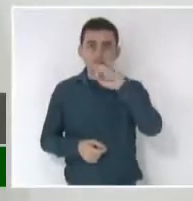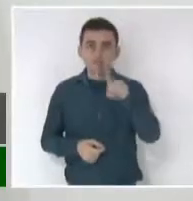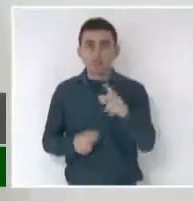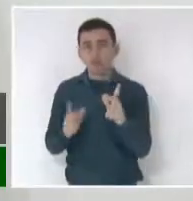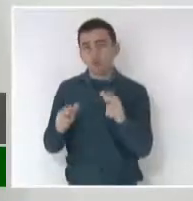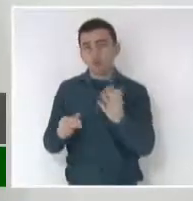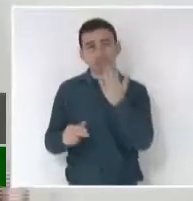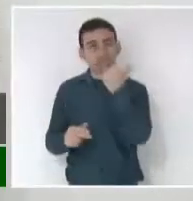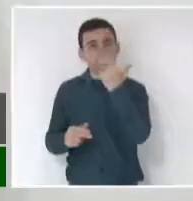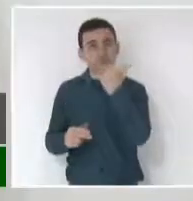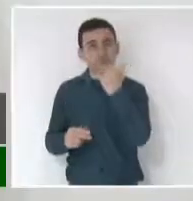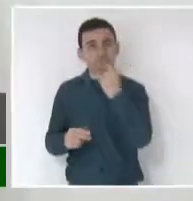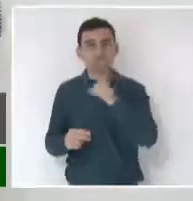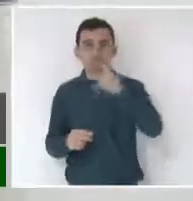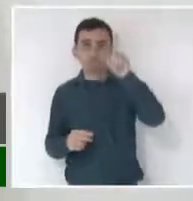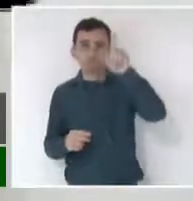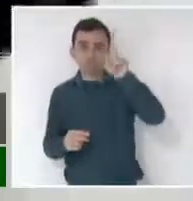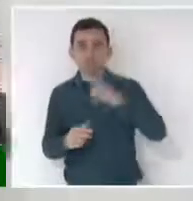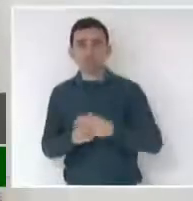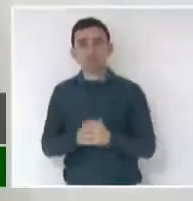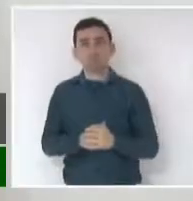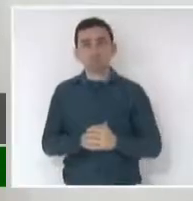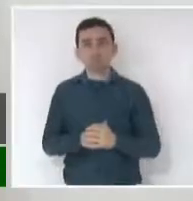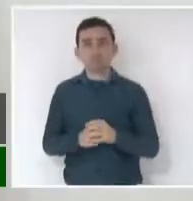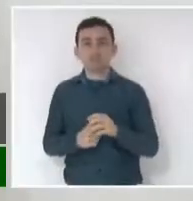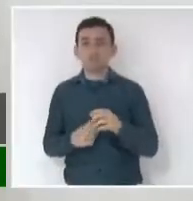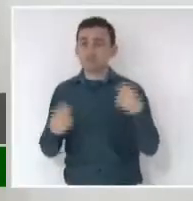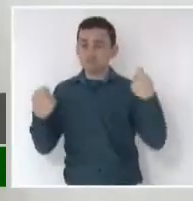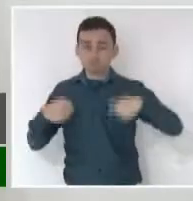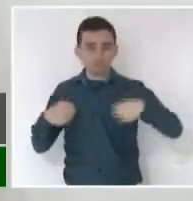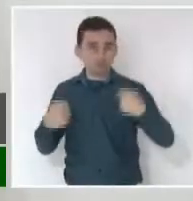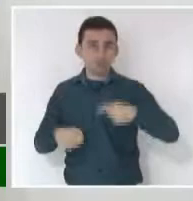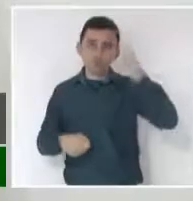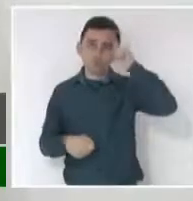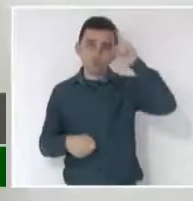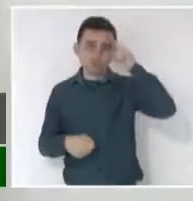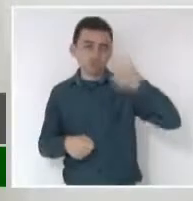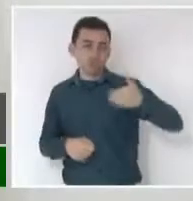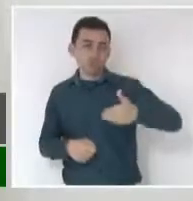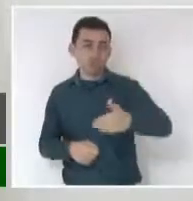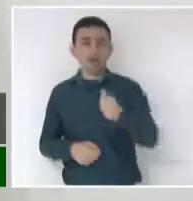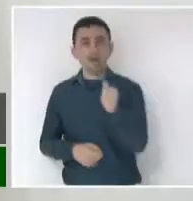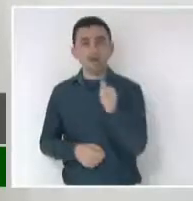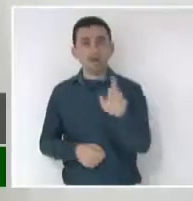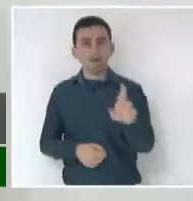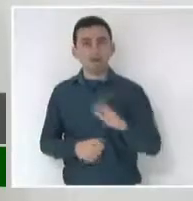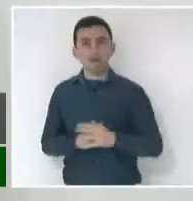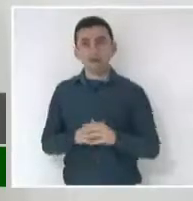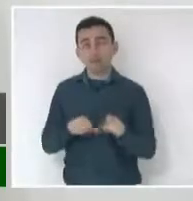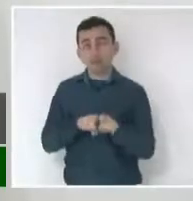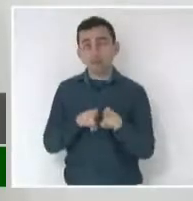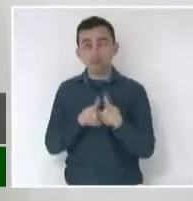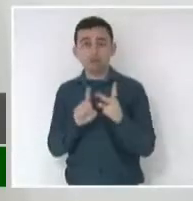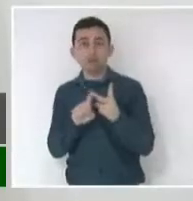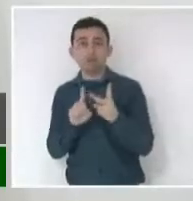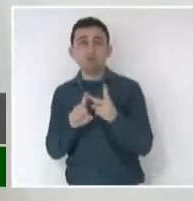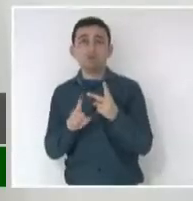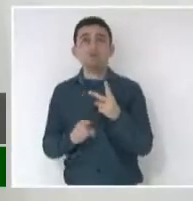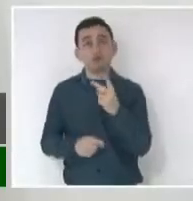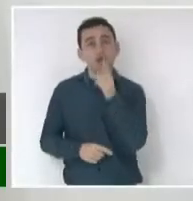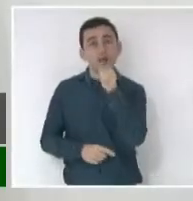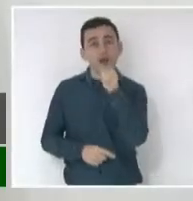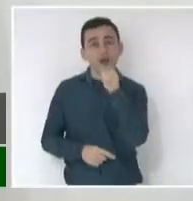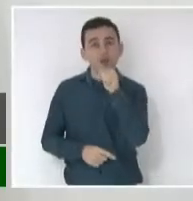sagrado, sem ele nós não vivemos, passa pela água que nós consumimos,